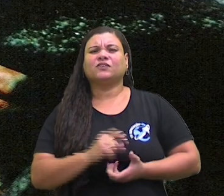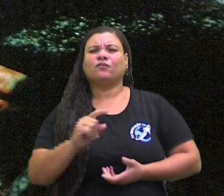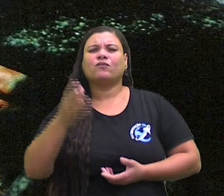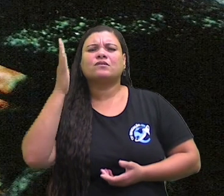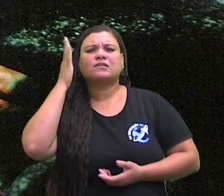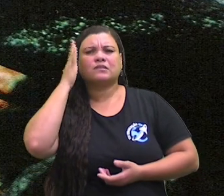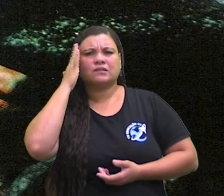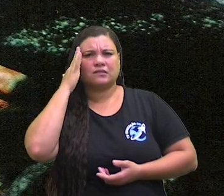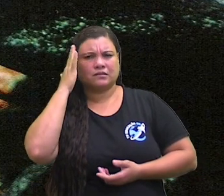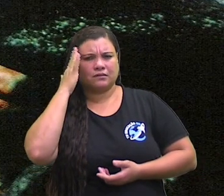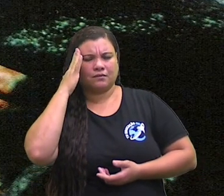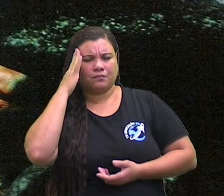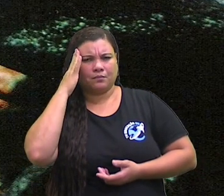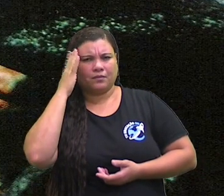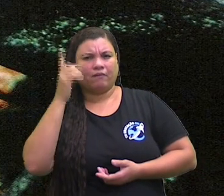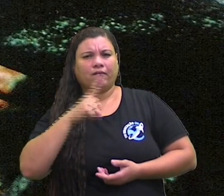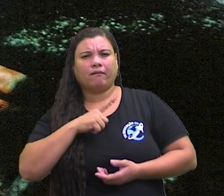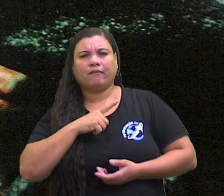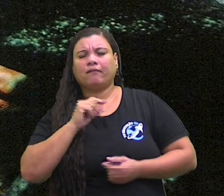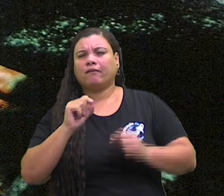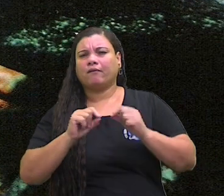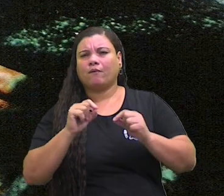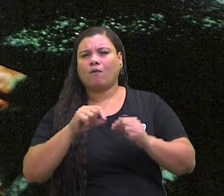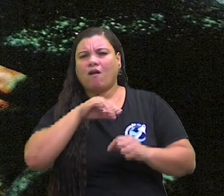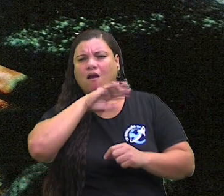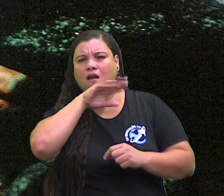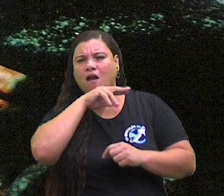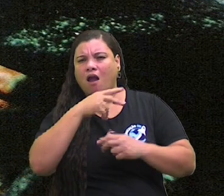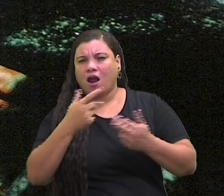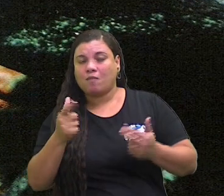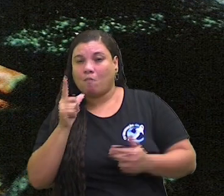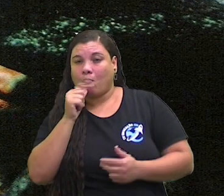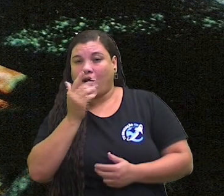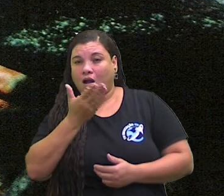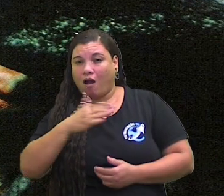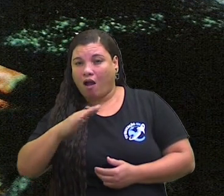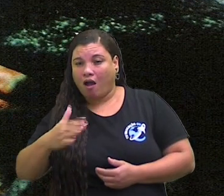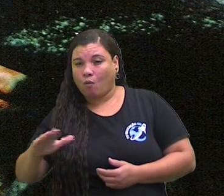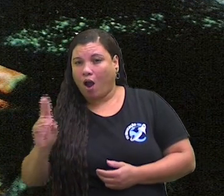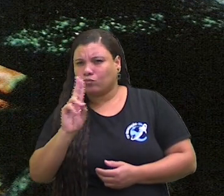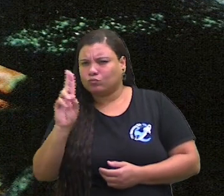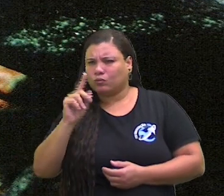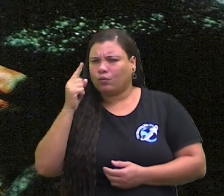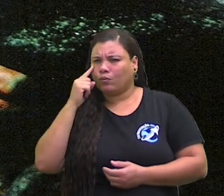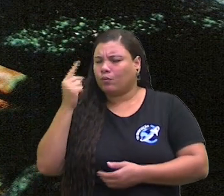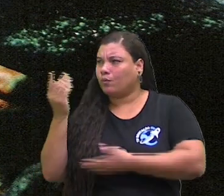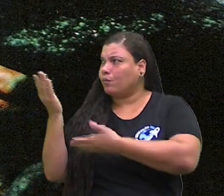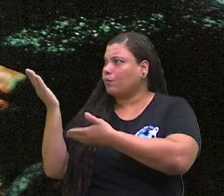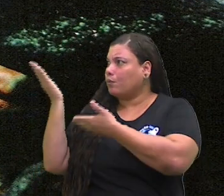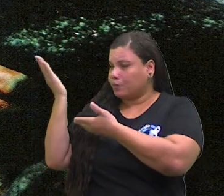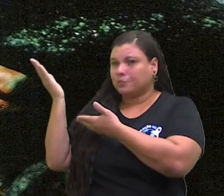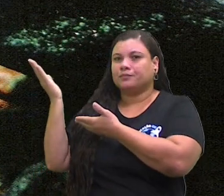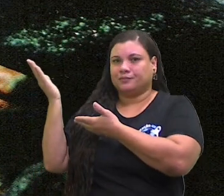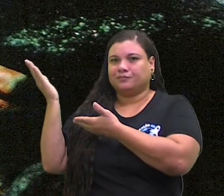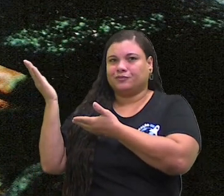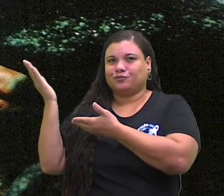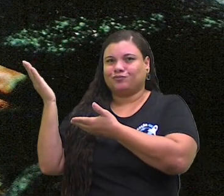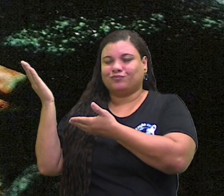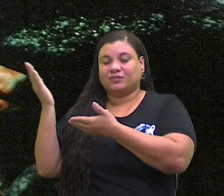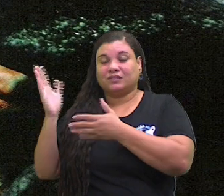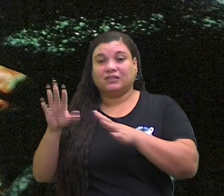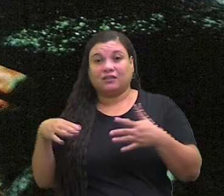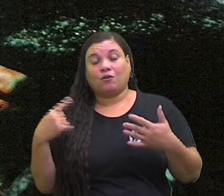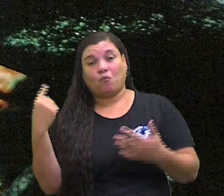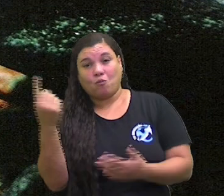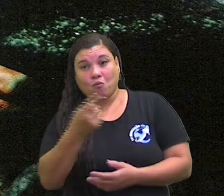Você sabia que existe um animal aquático que se chama lampreia marinha? Quando vemos animais desse tipo, fica mais fácil